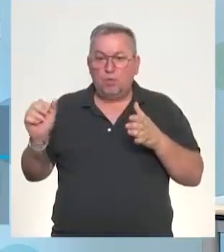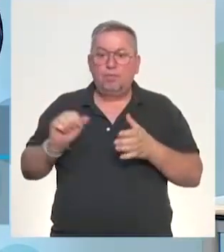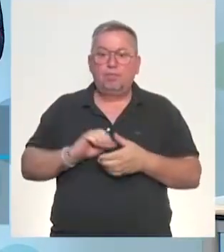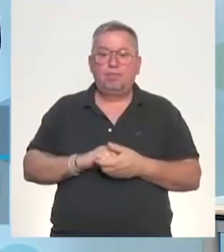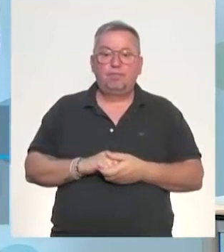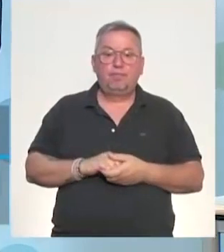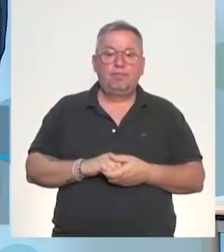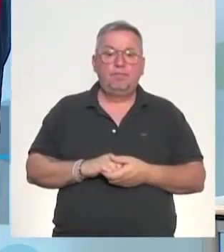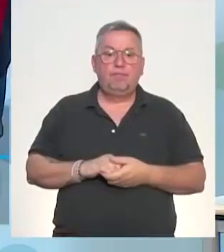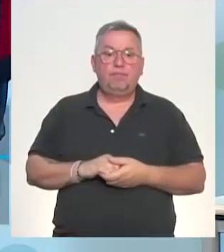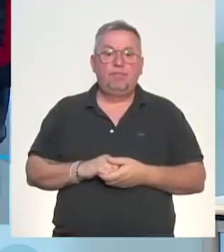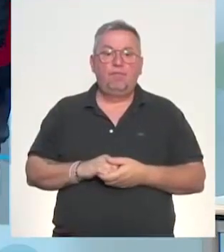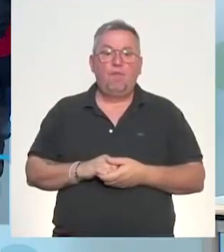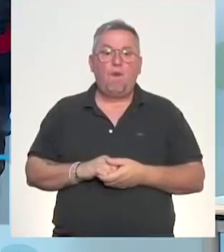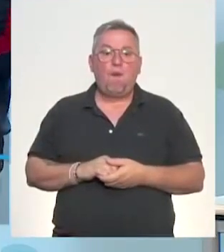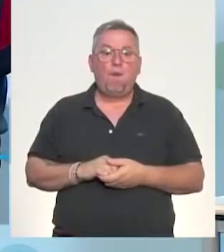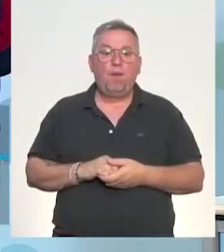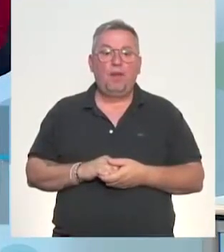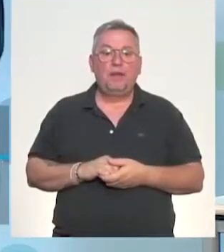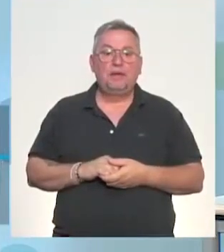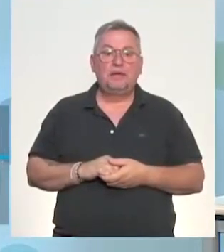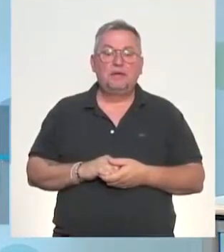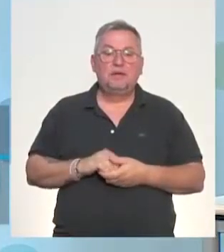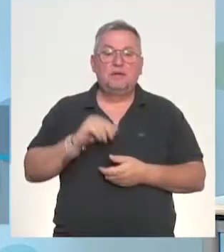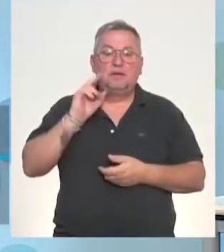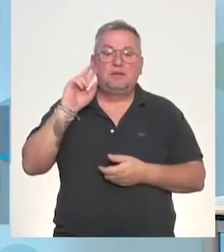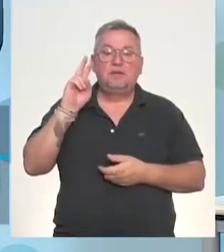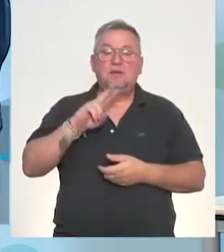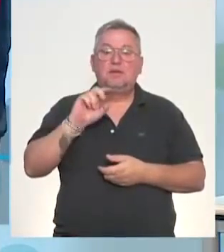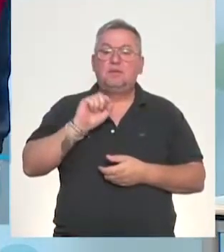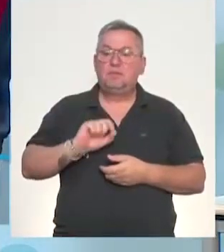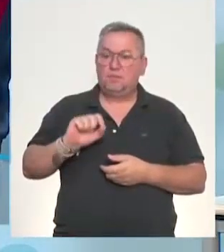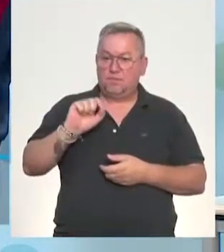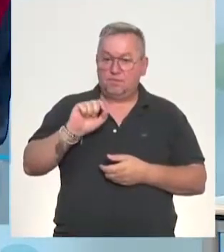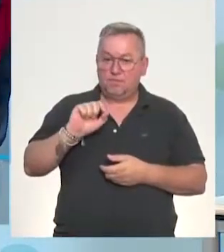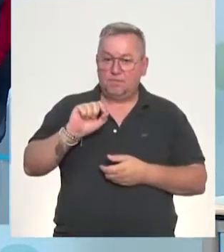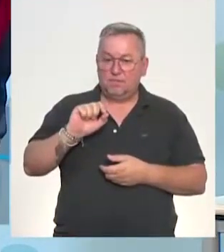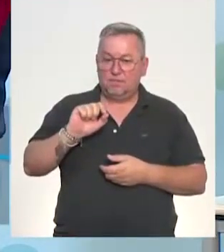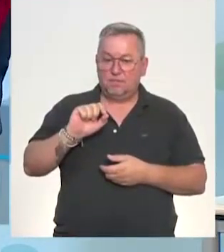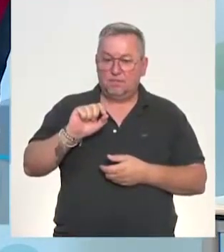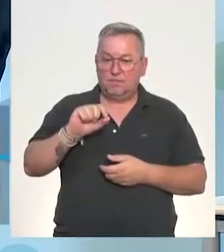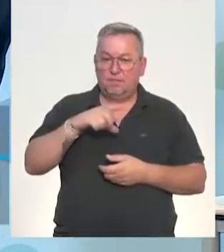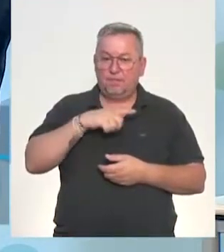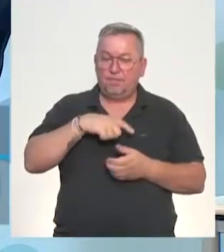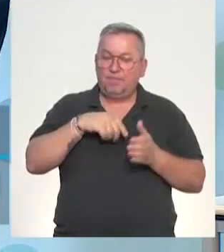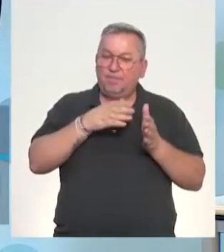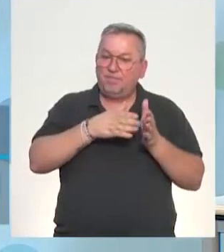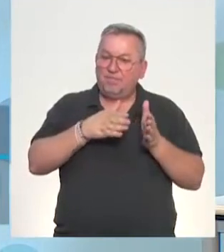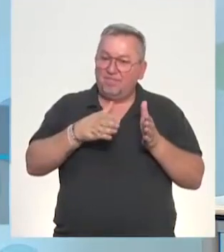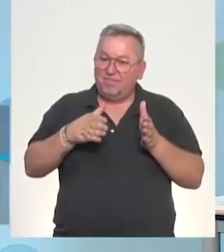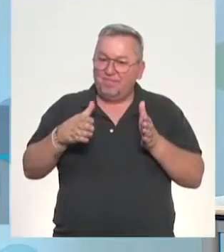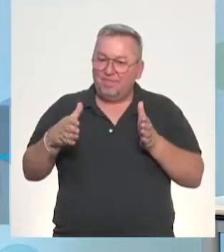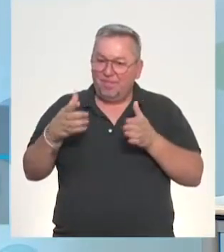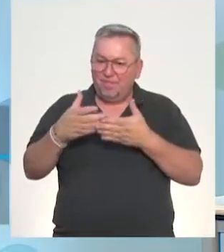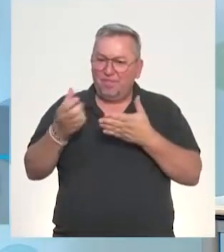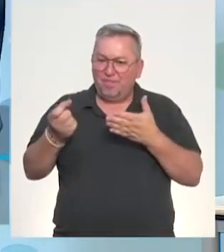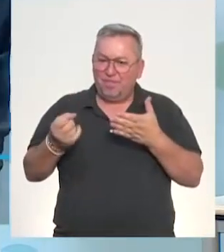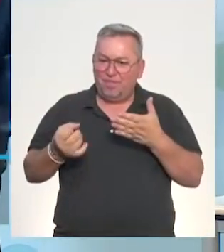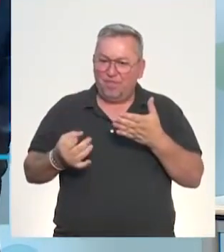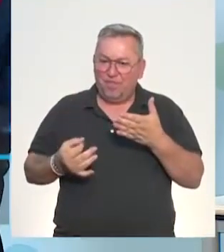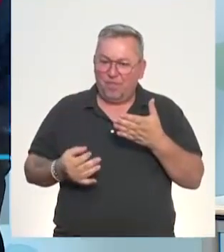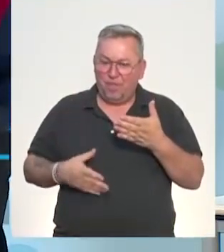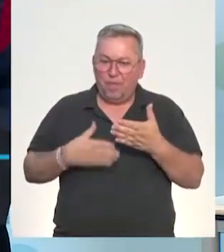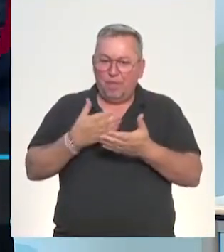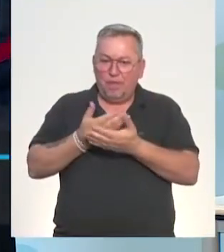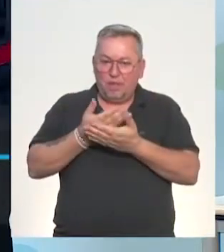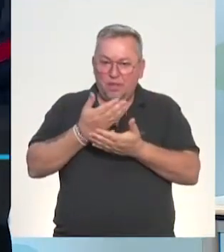sucessores, tá, da sequência. Tudo bem? Então, o que a gente vai perceber aí? A gente tem uma sequência e a gente vai descrever durante